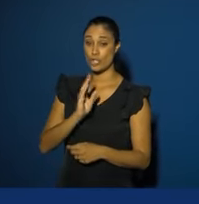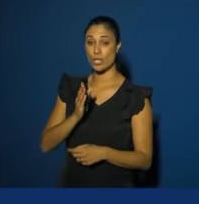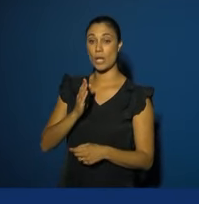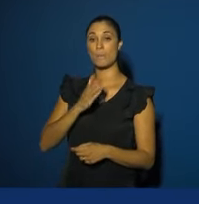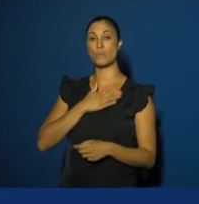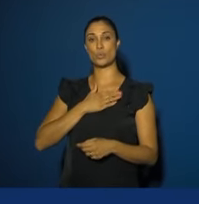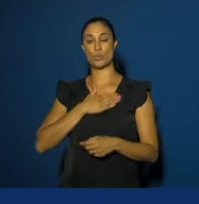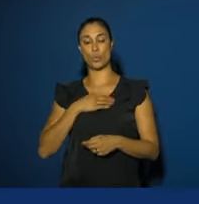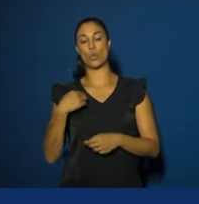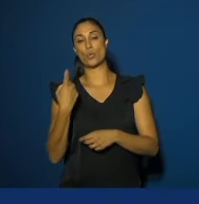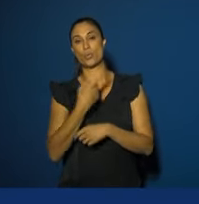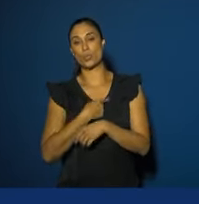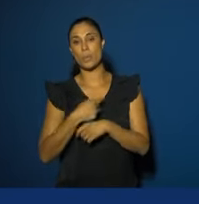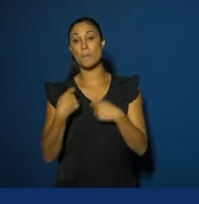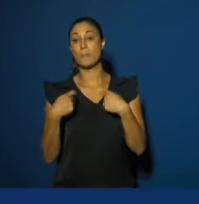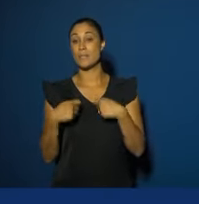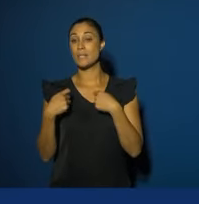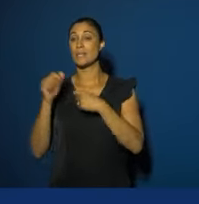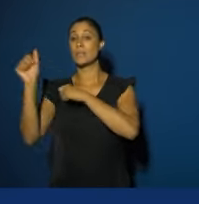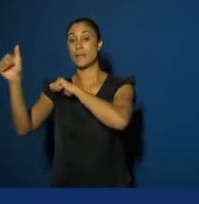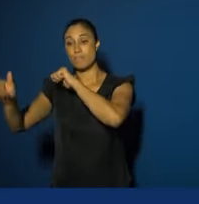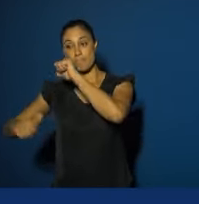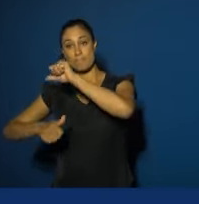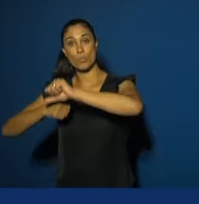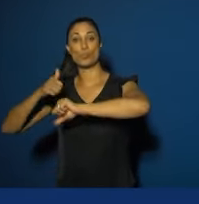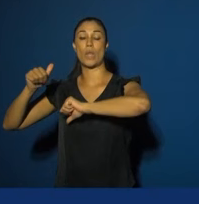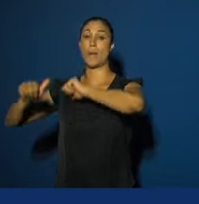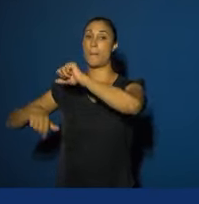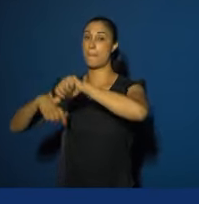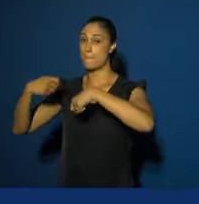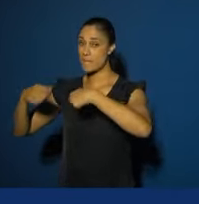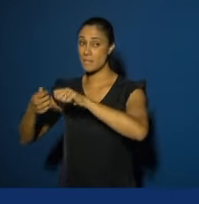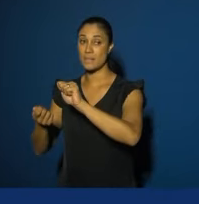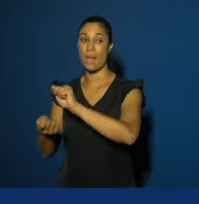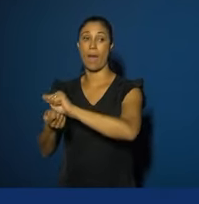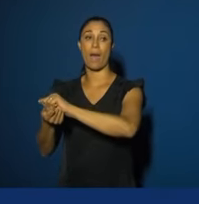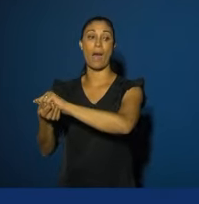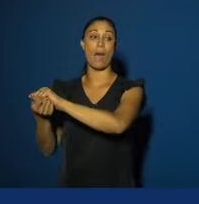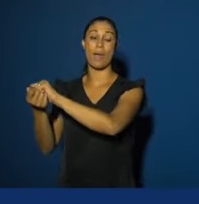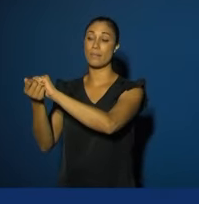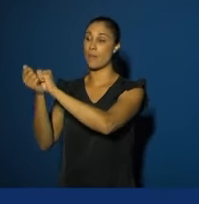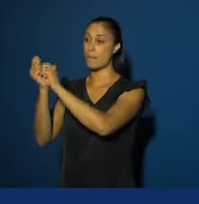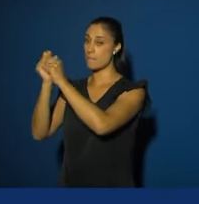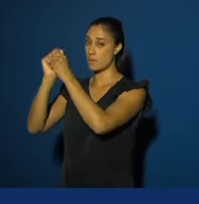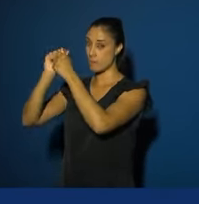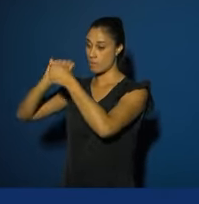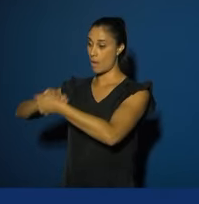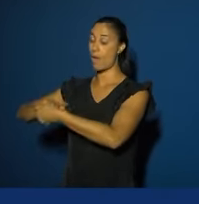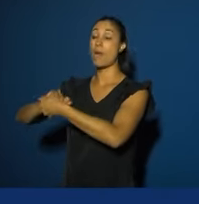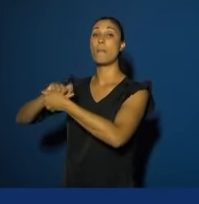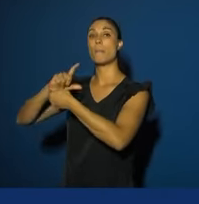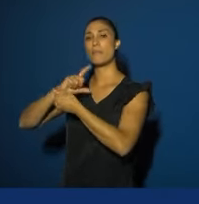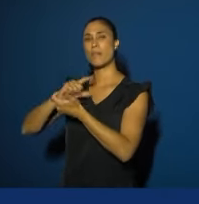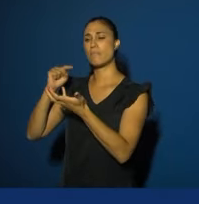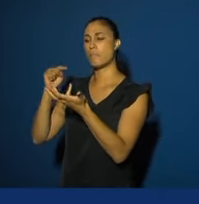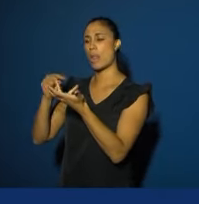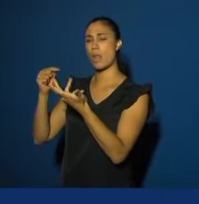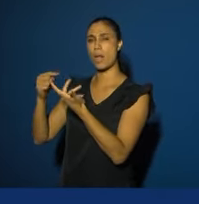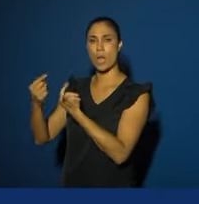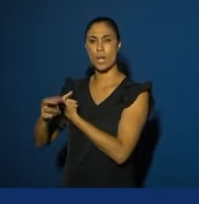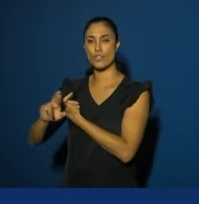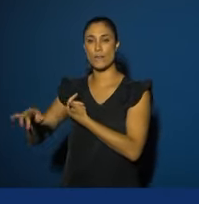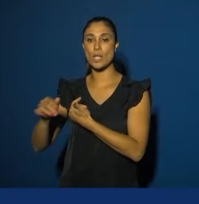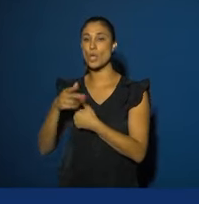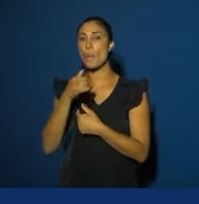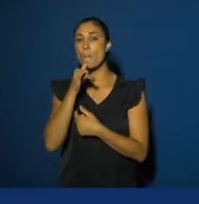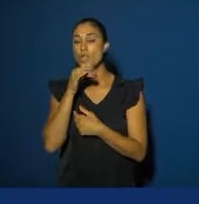nossos sers Elas têm que se reformular e se adaptar cada vez mais para ser uma multicanalidade mesmo ela não